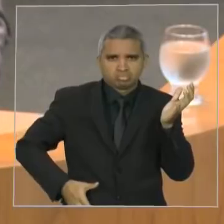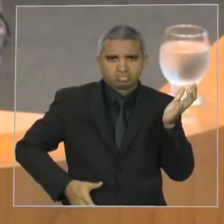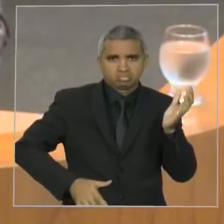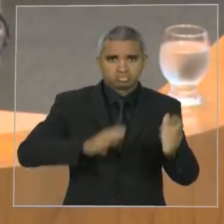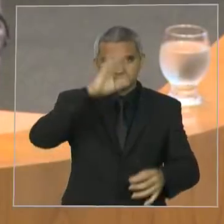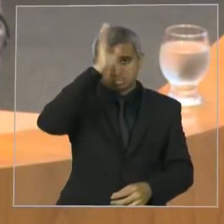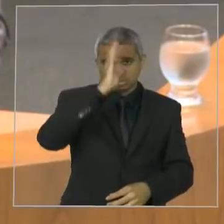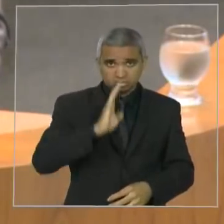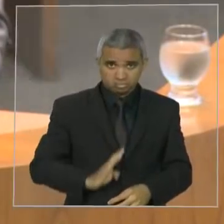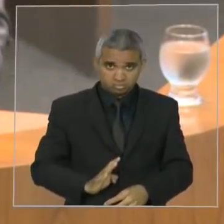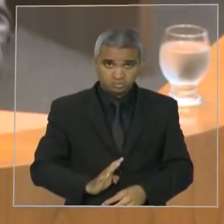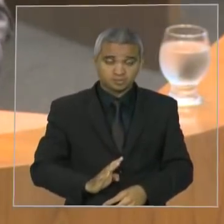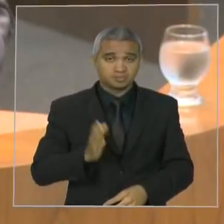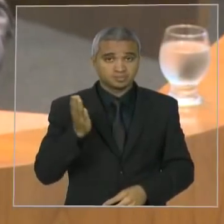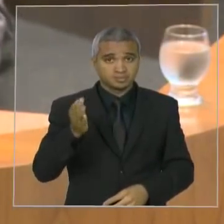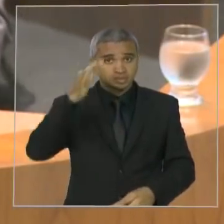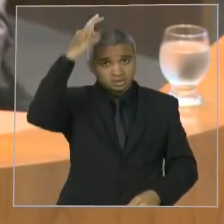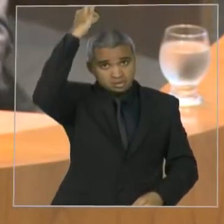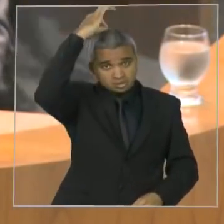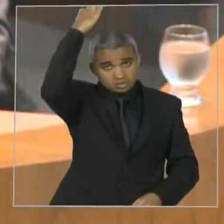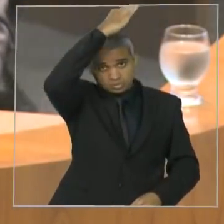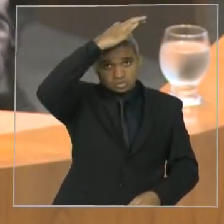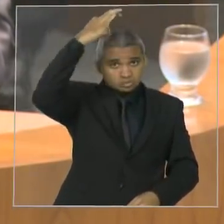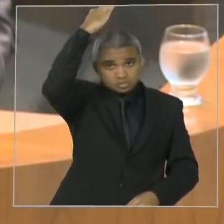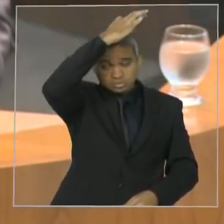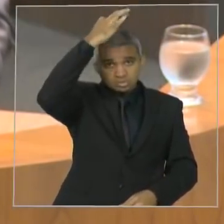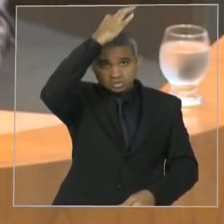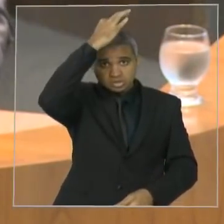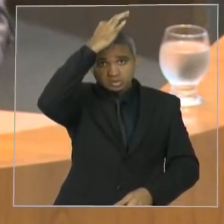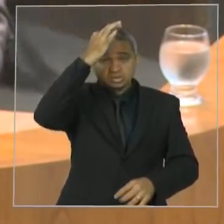Além disso, no ano passado,